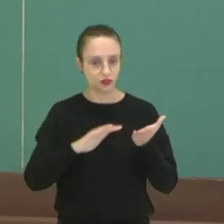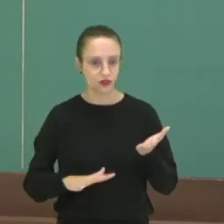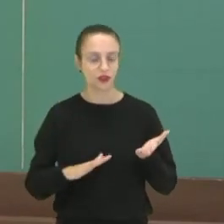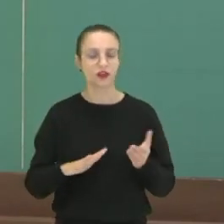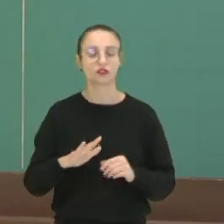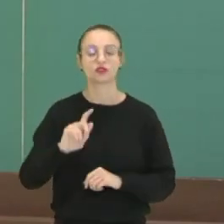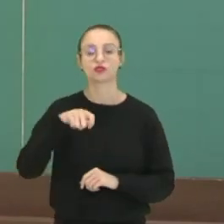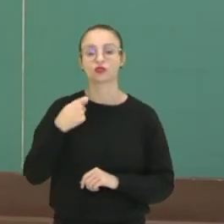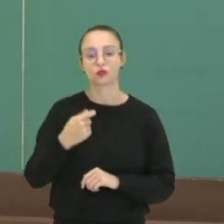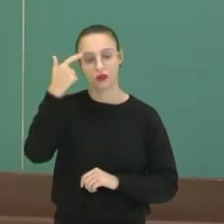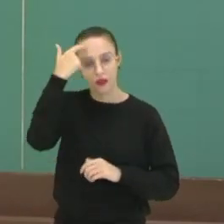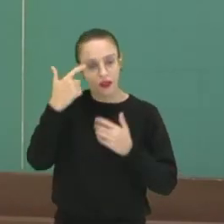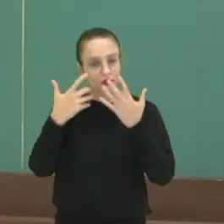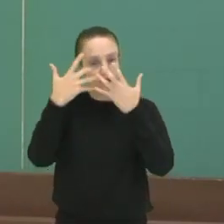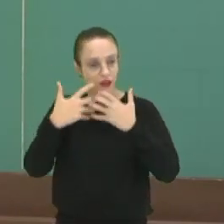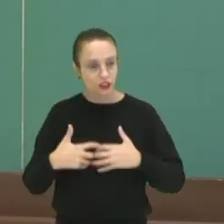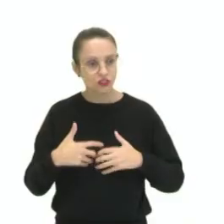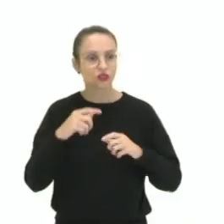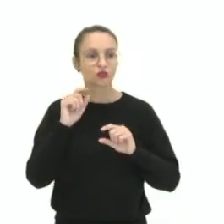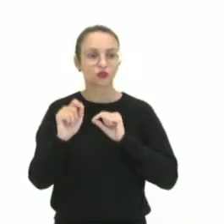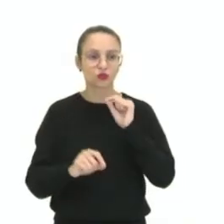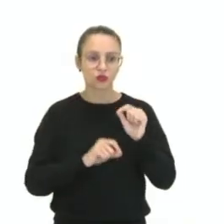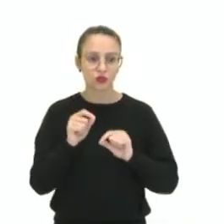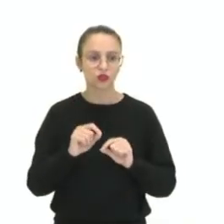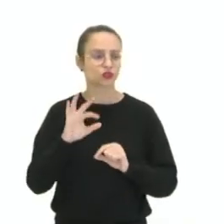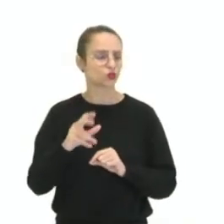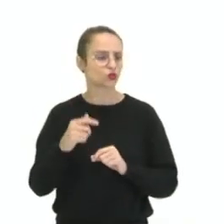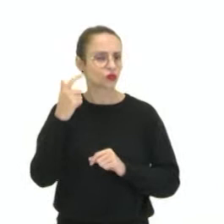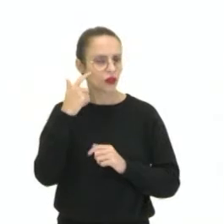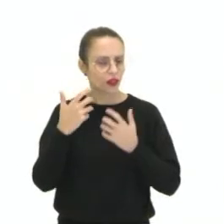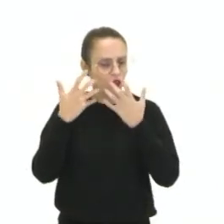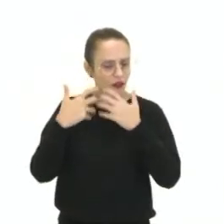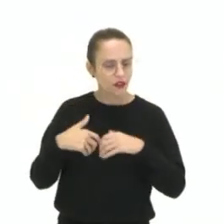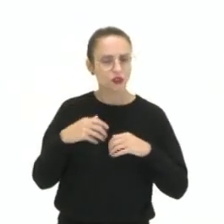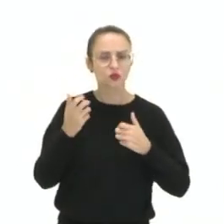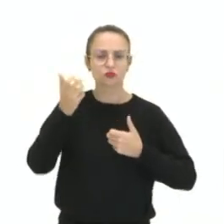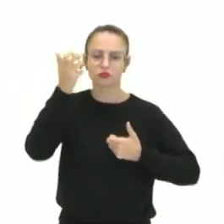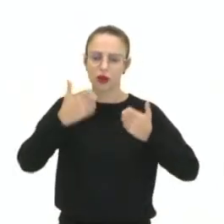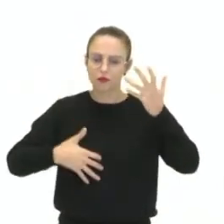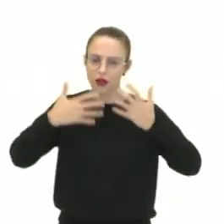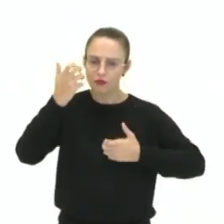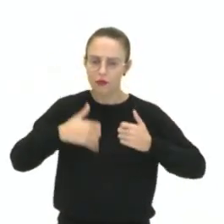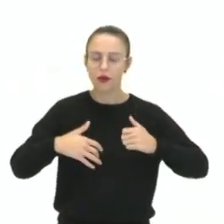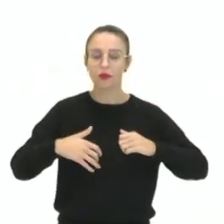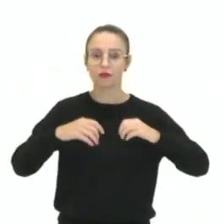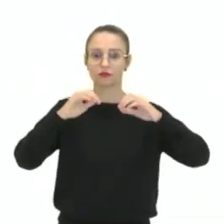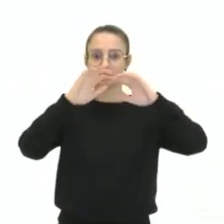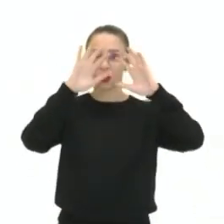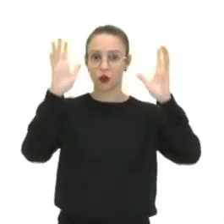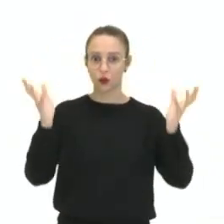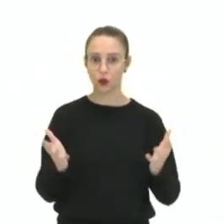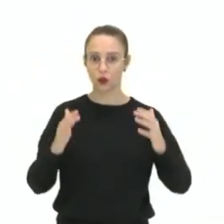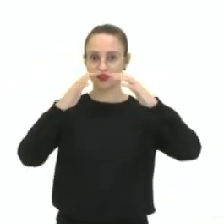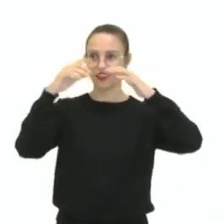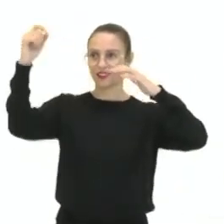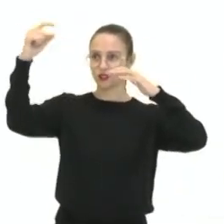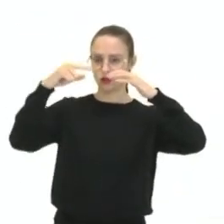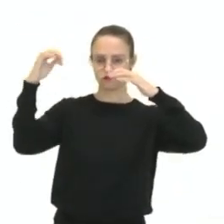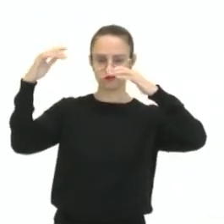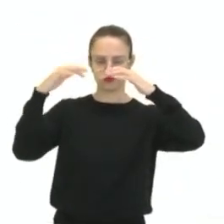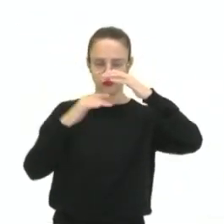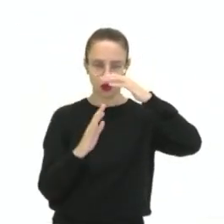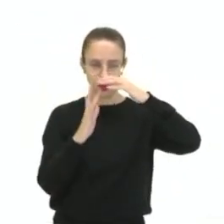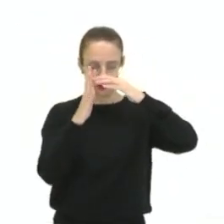ali refletindo, né, a partir dessas reflexões, do que nós falamos de efeito estufa e tudo mais, escreva aí no